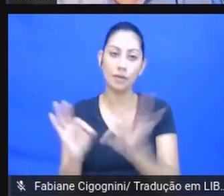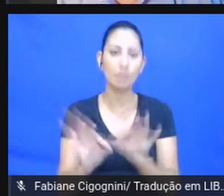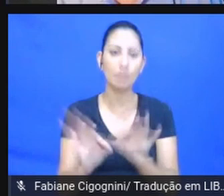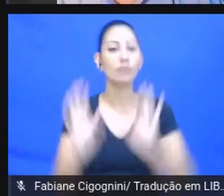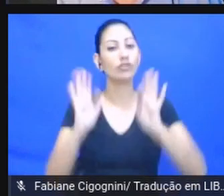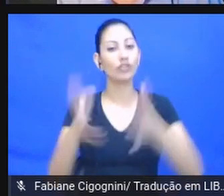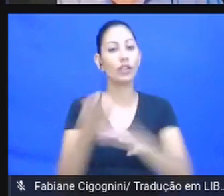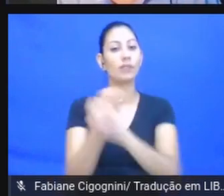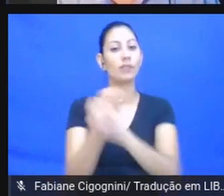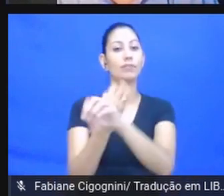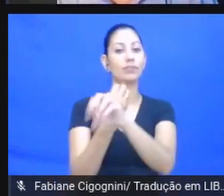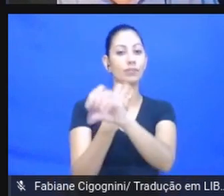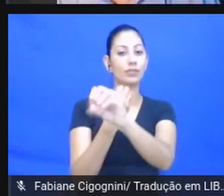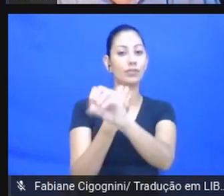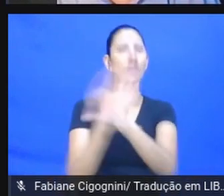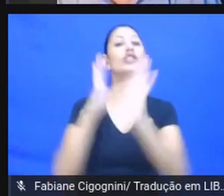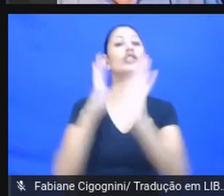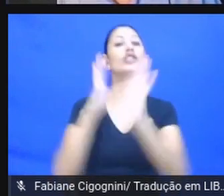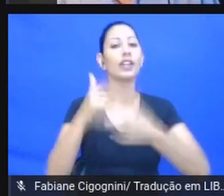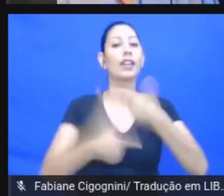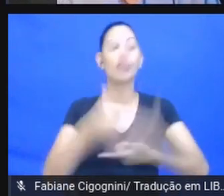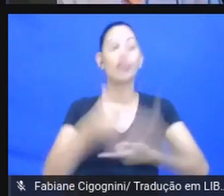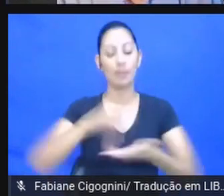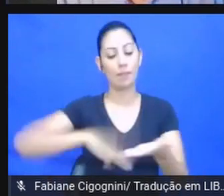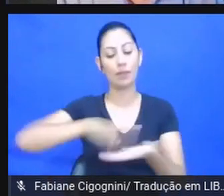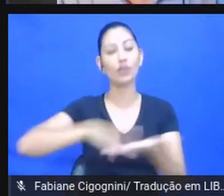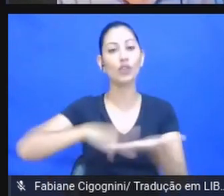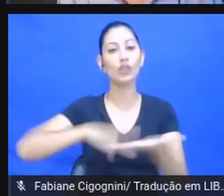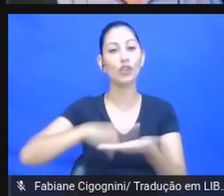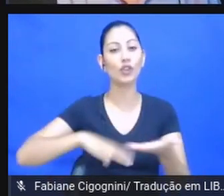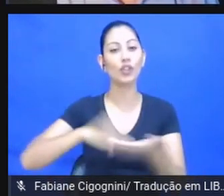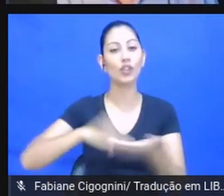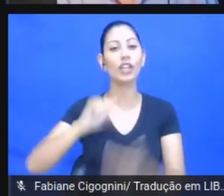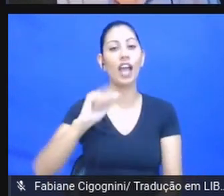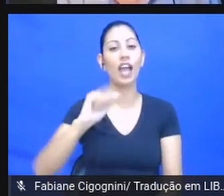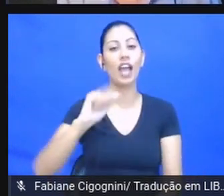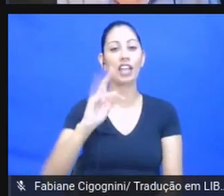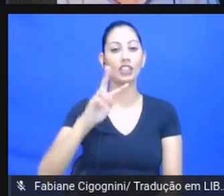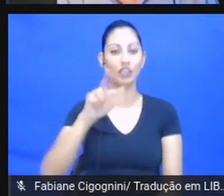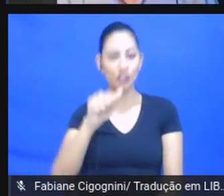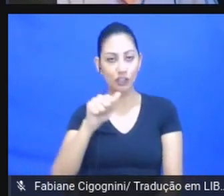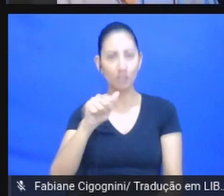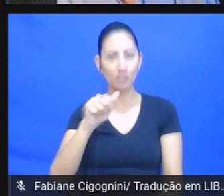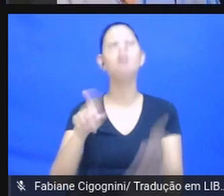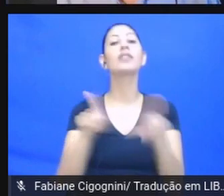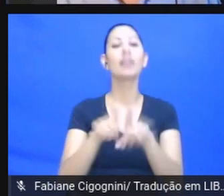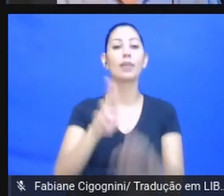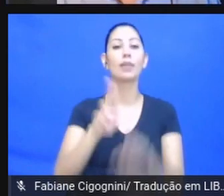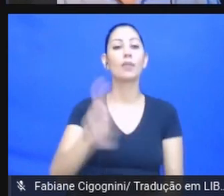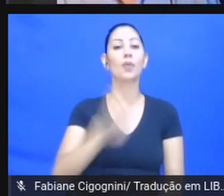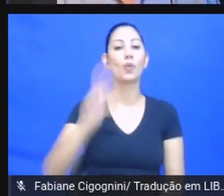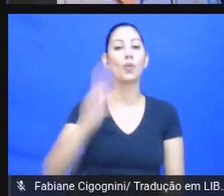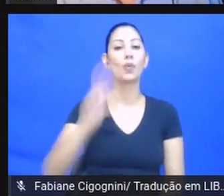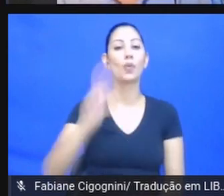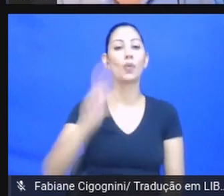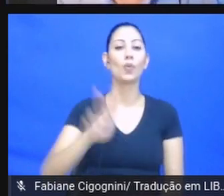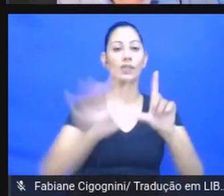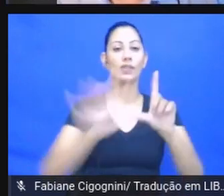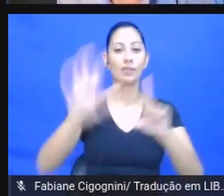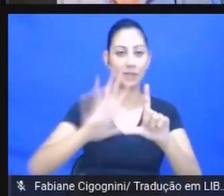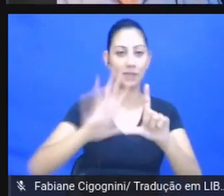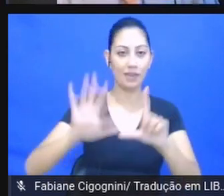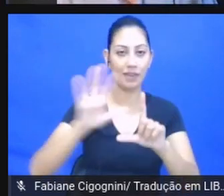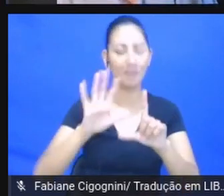digital, já vinham trabalhando com metodologias ativas e uso de plataformas no presencial, já tinham, no caso do